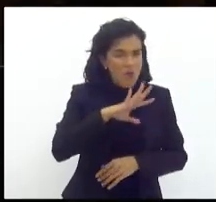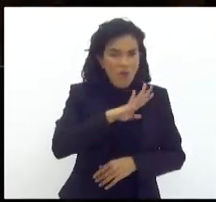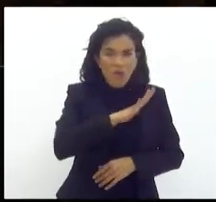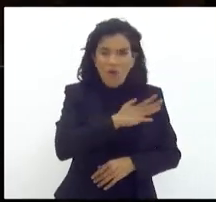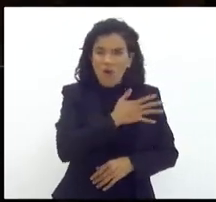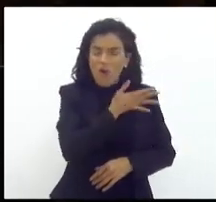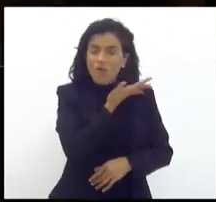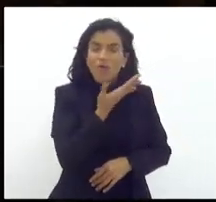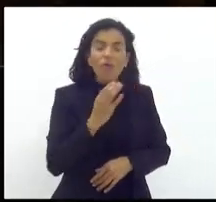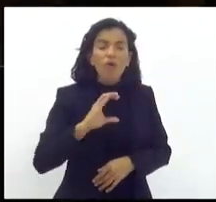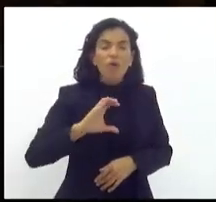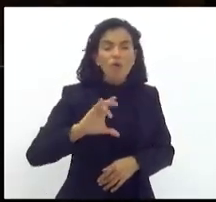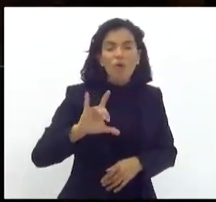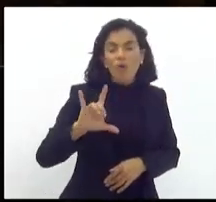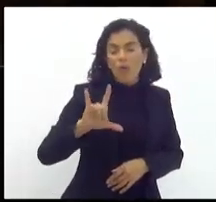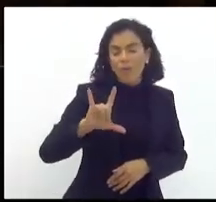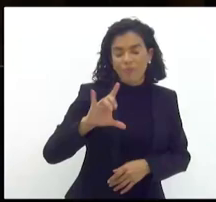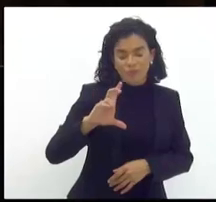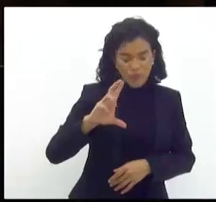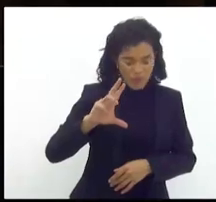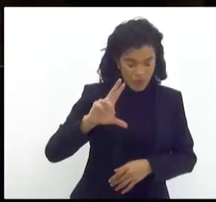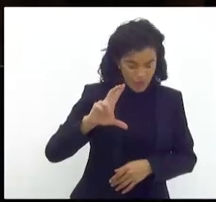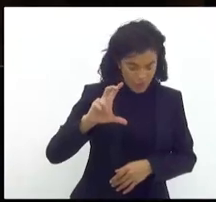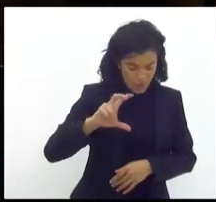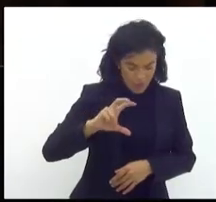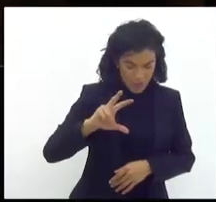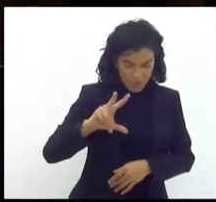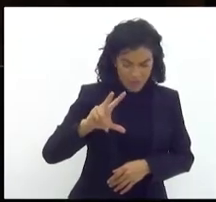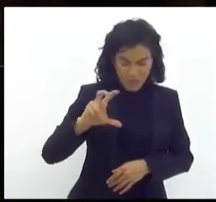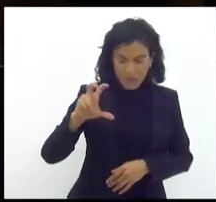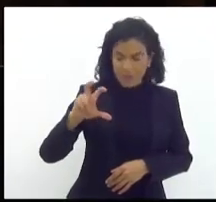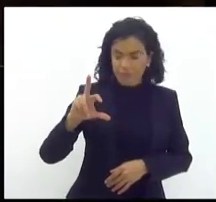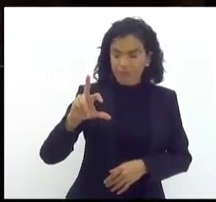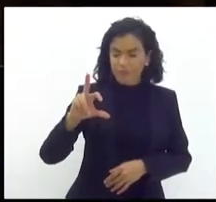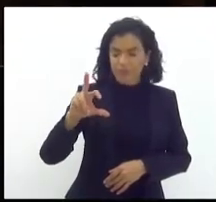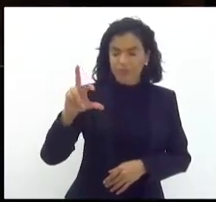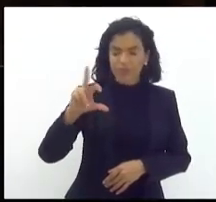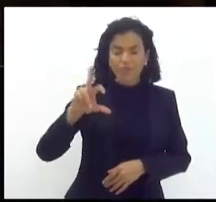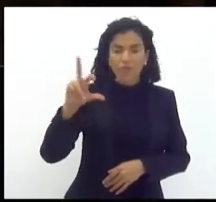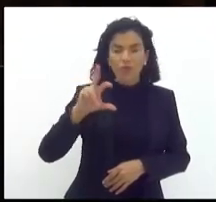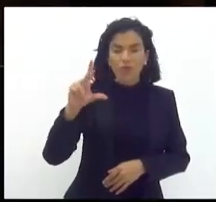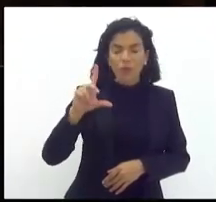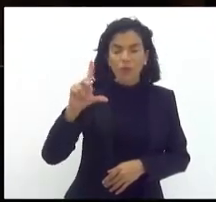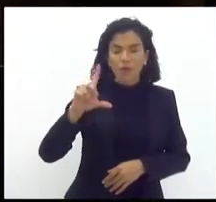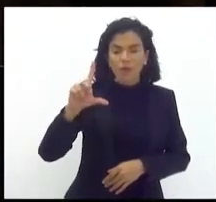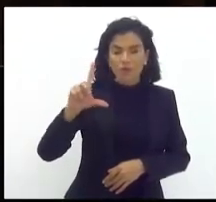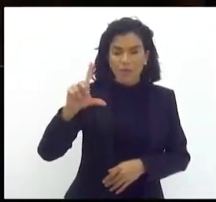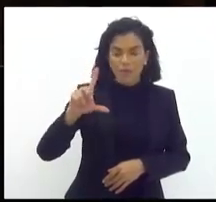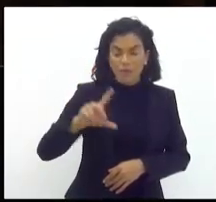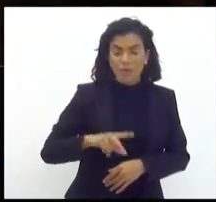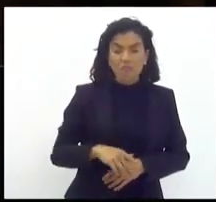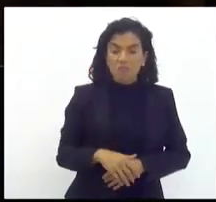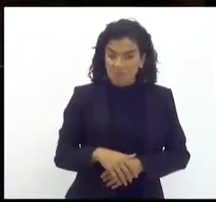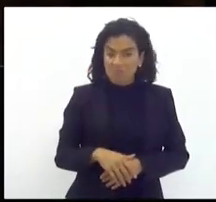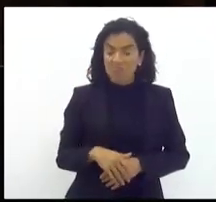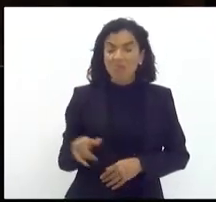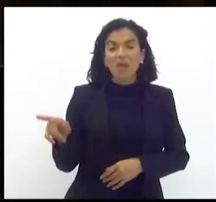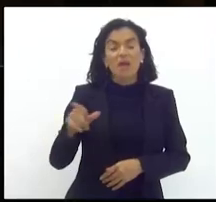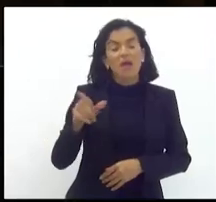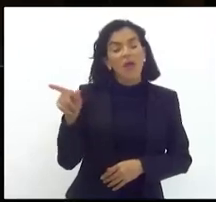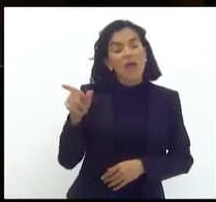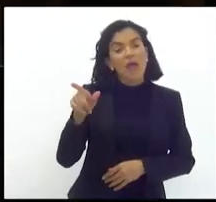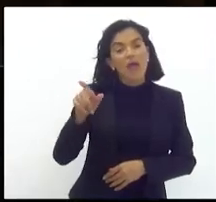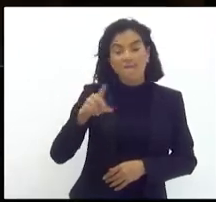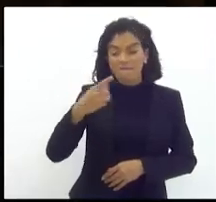Comando Vermelho Deputado Rodrigo Amorim figura essa vice-presidente Nacional do